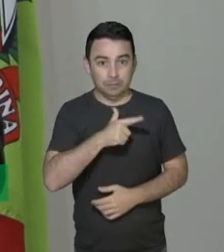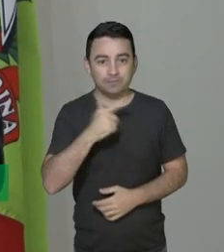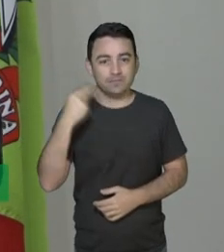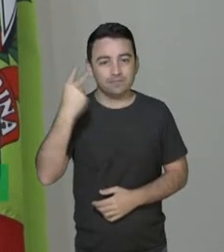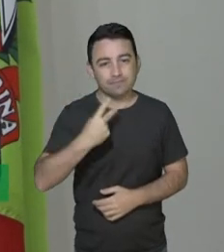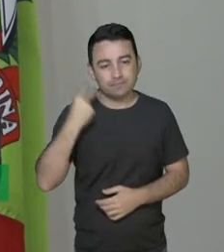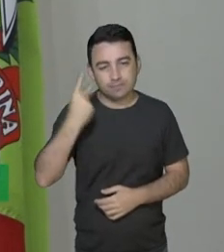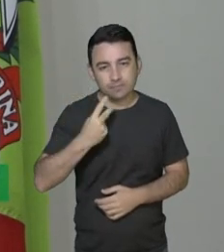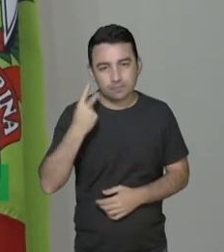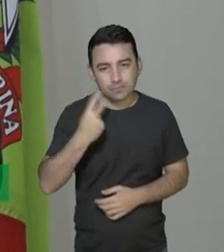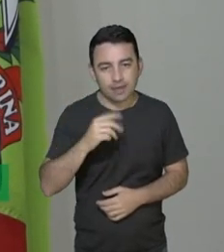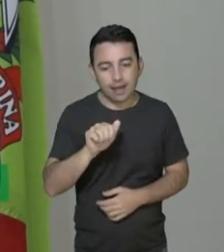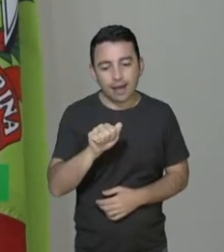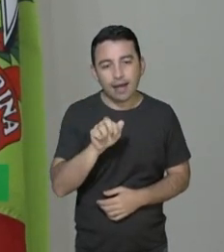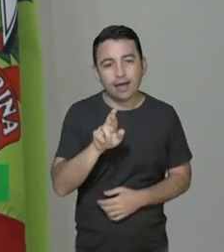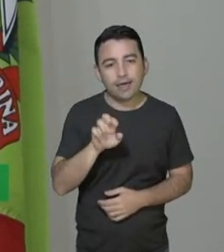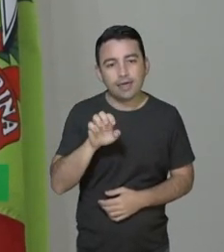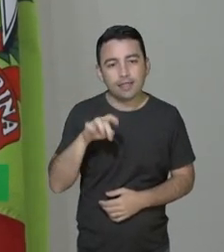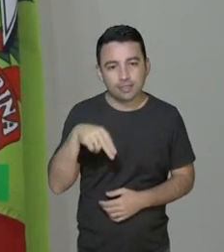pela Arena.